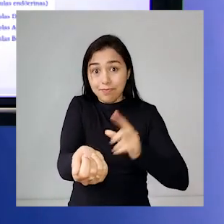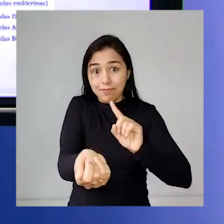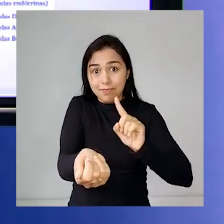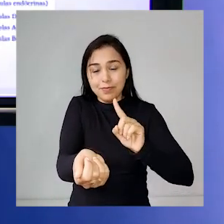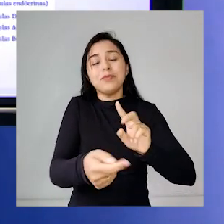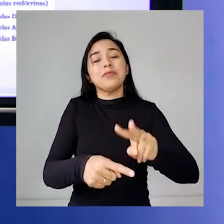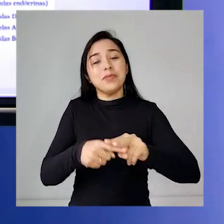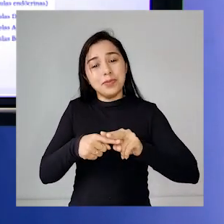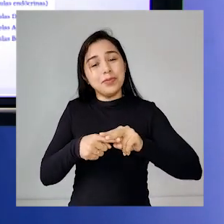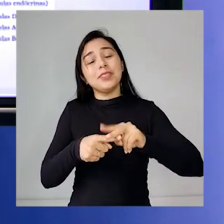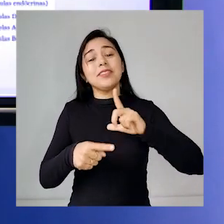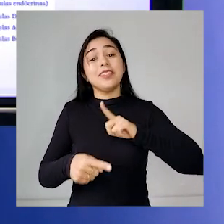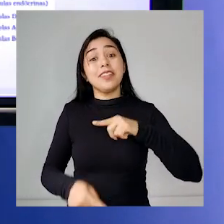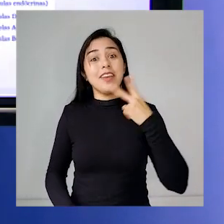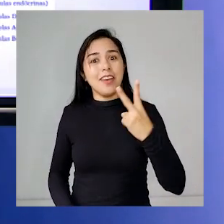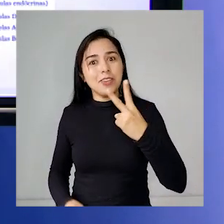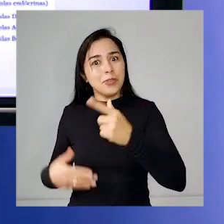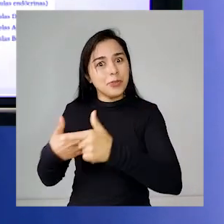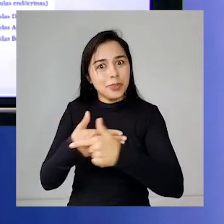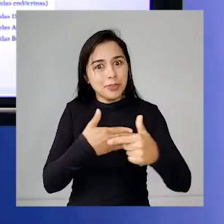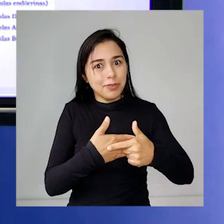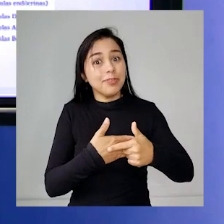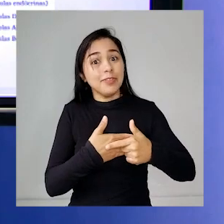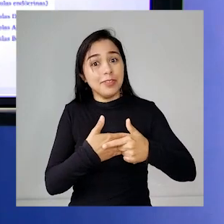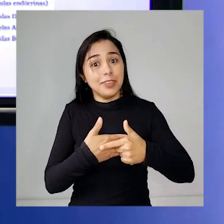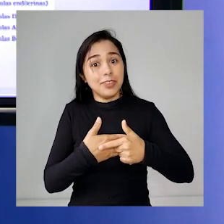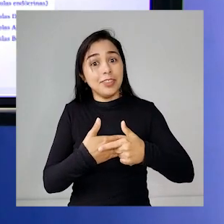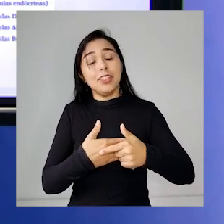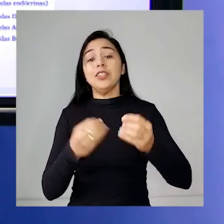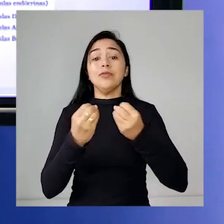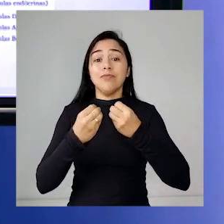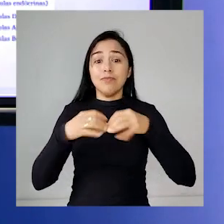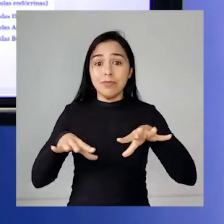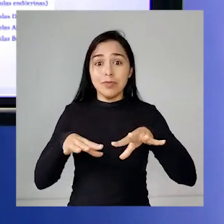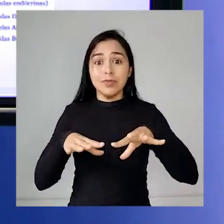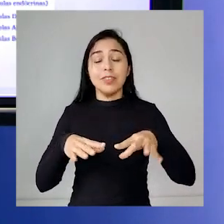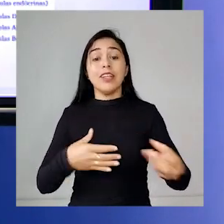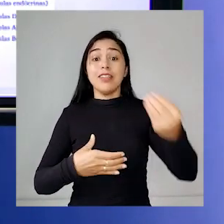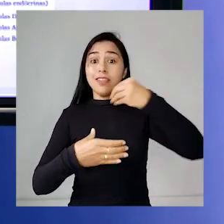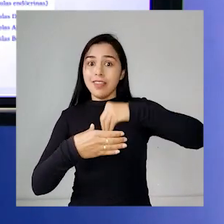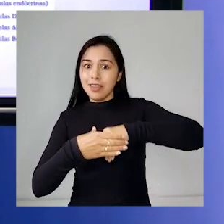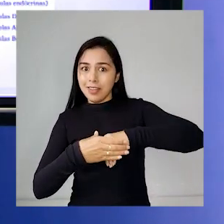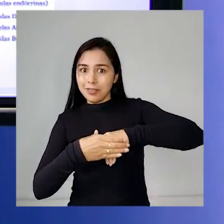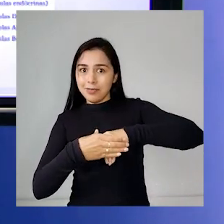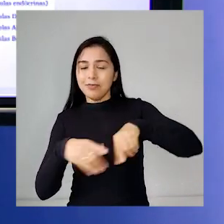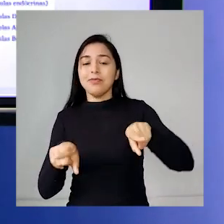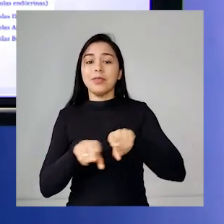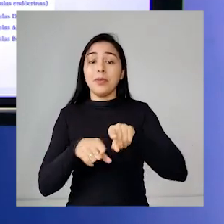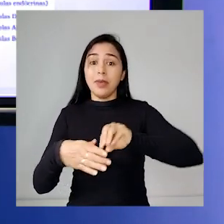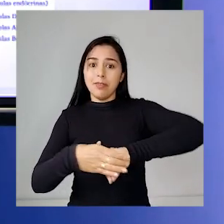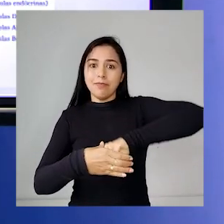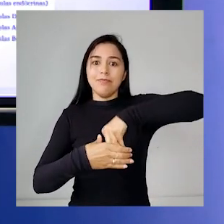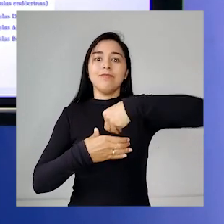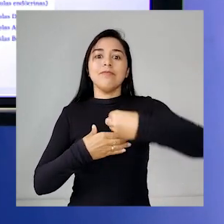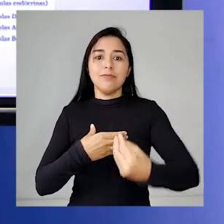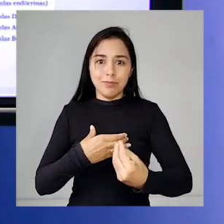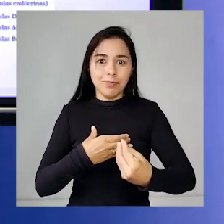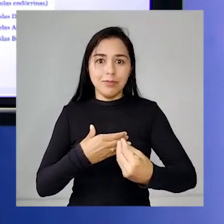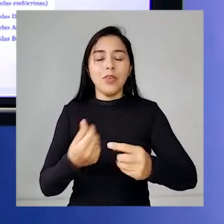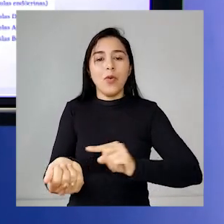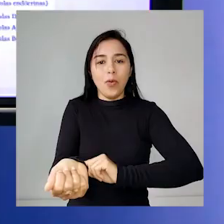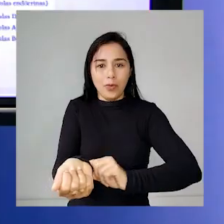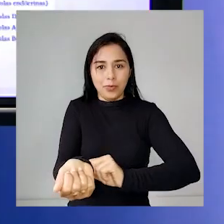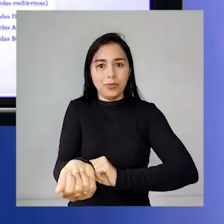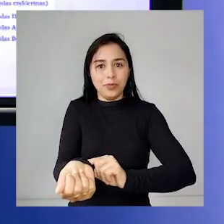exócrina. Nesse momento, exócrina, quando produz hormônios, endócrina. Por isso, é chamado